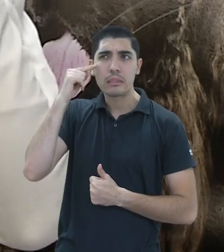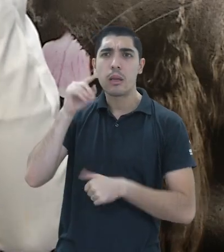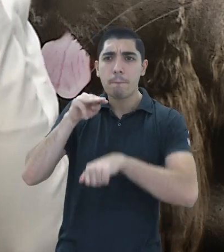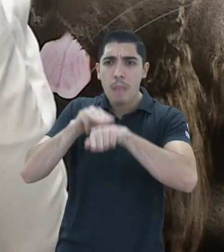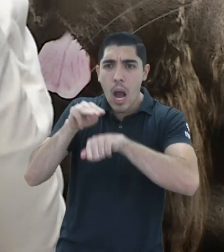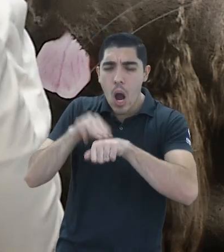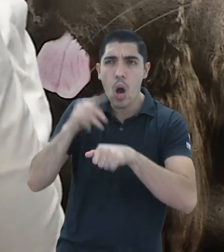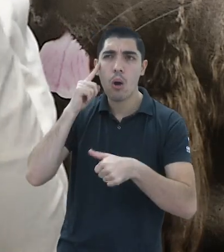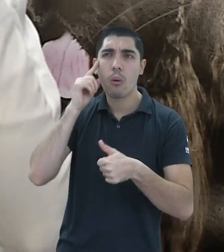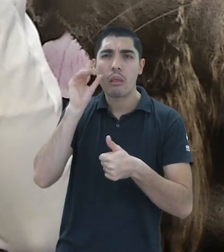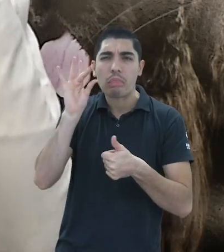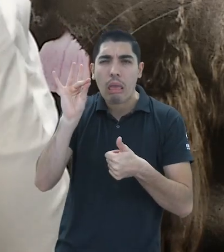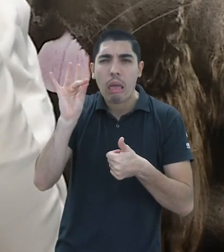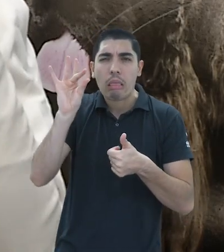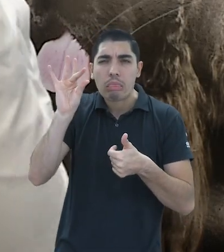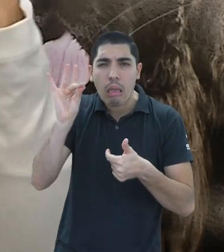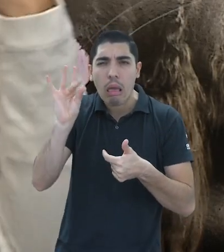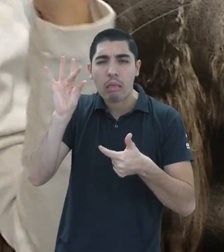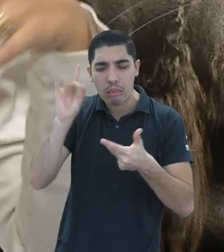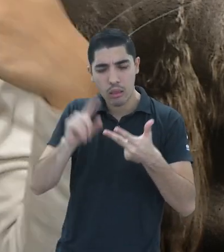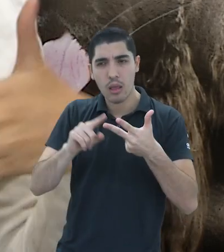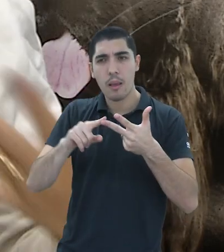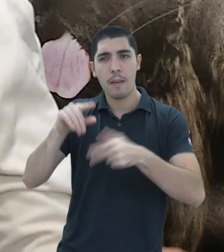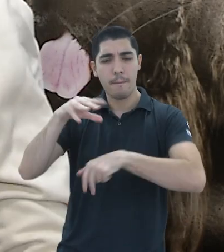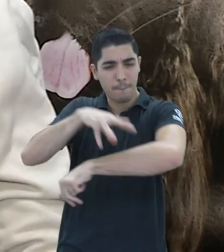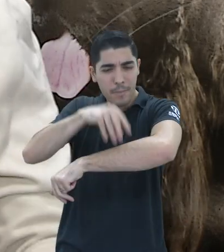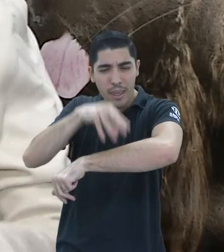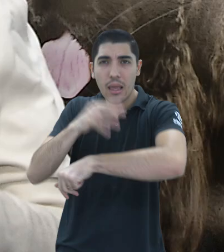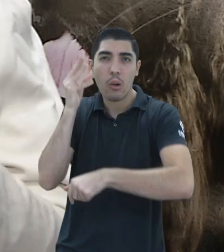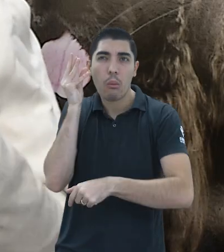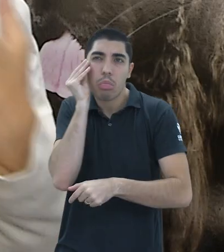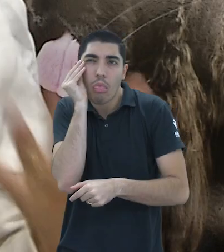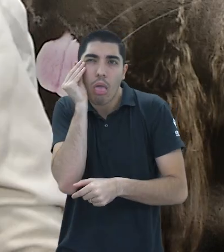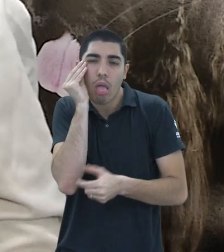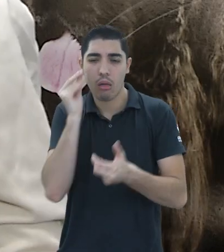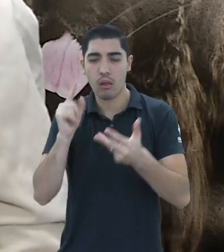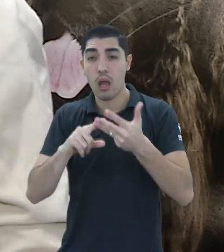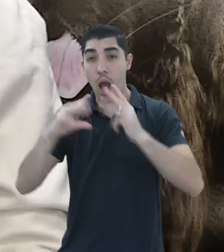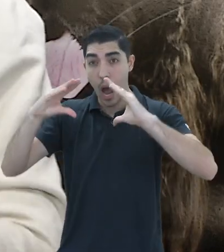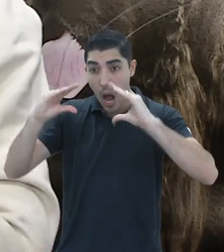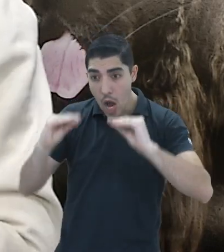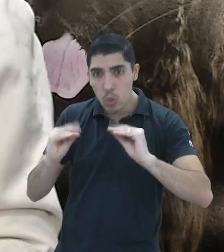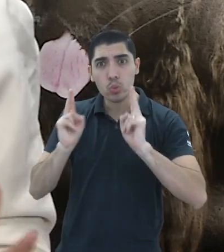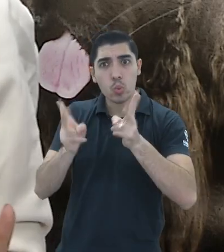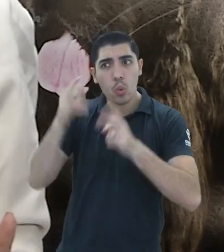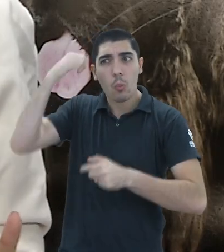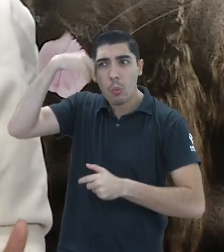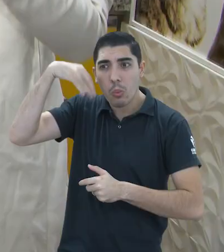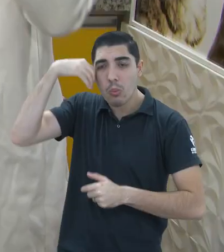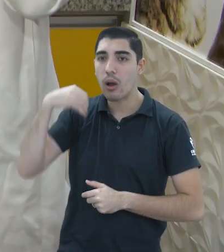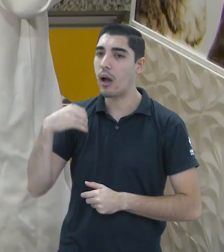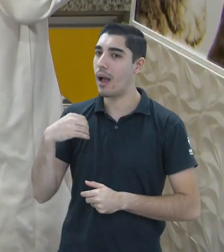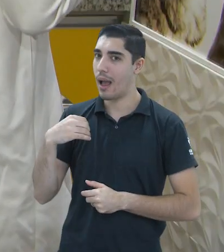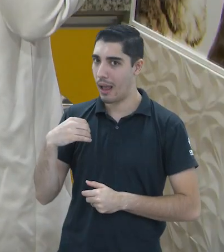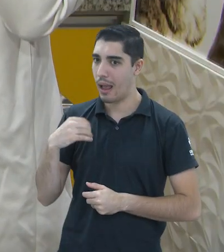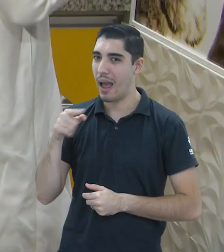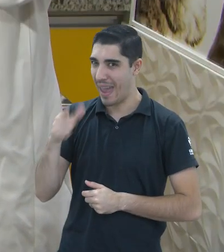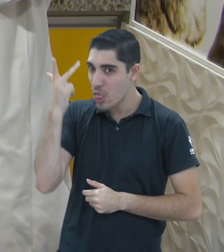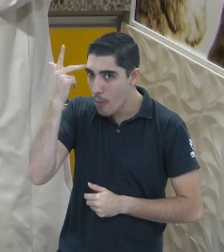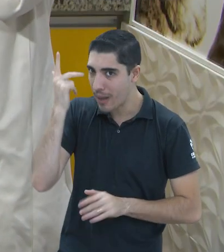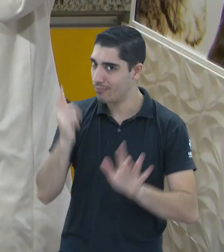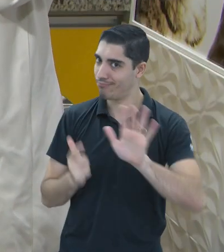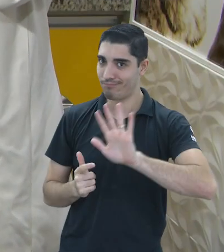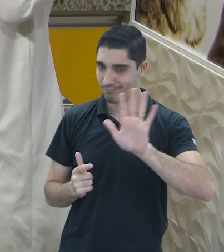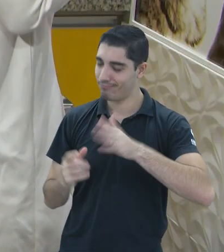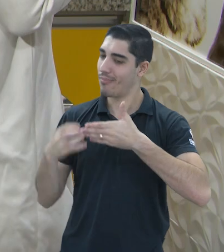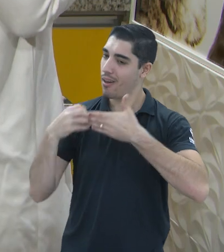amarronzada, grudou demais, grudou no pelo, se formou durante o dia, à noite está secretivo, já não é normal. Lacrimejamento,